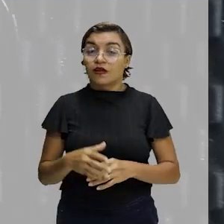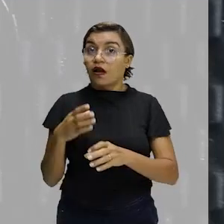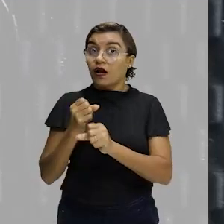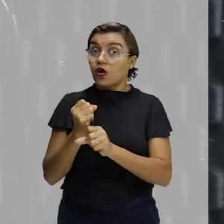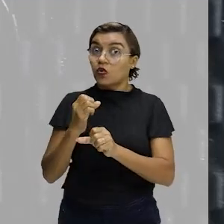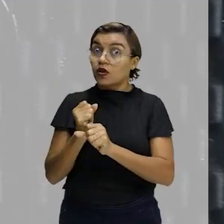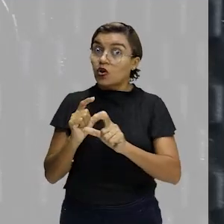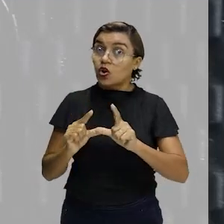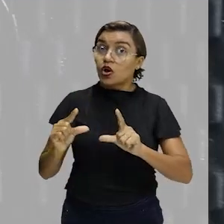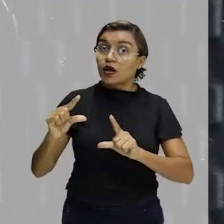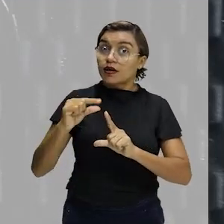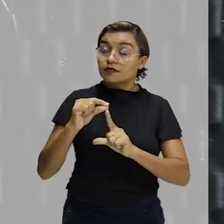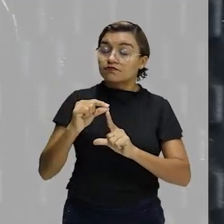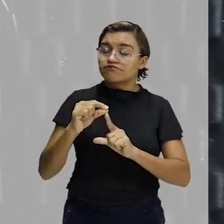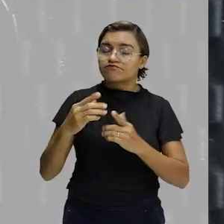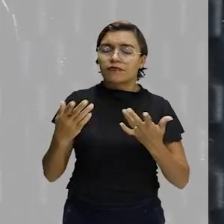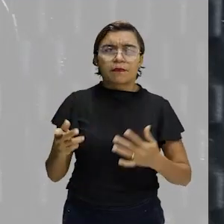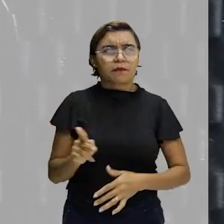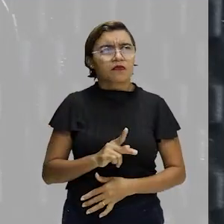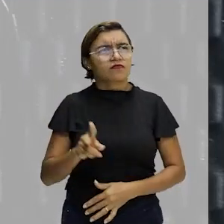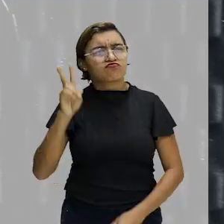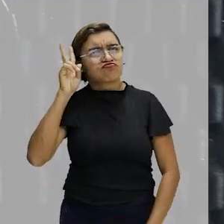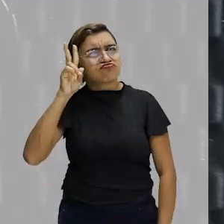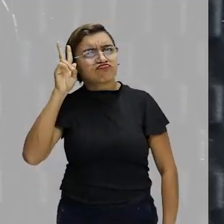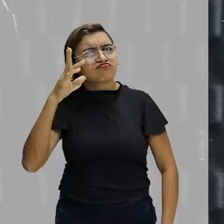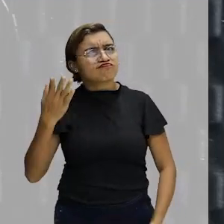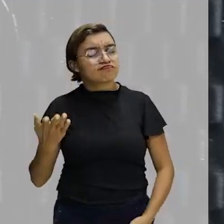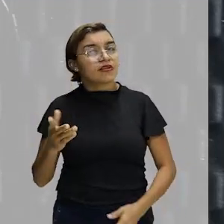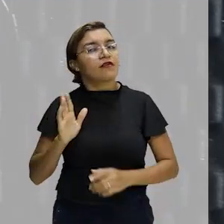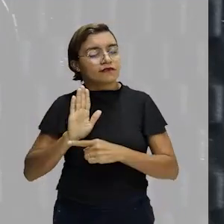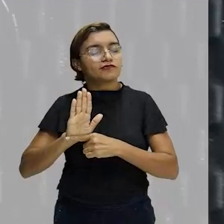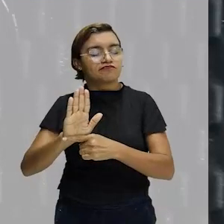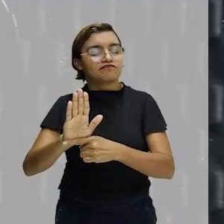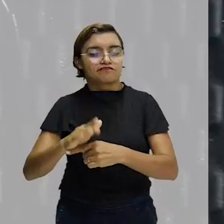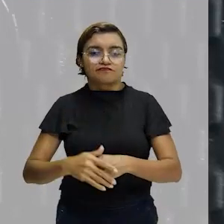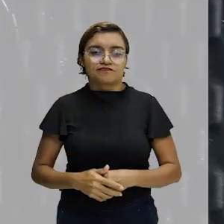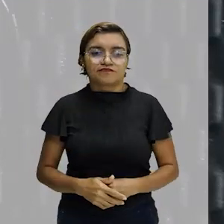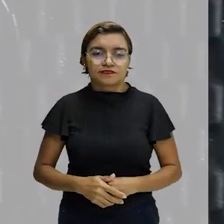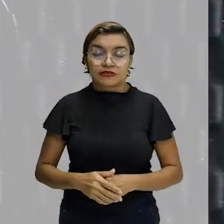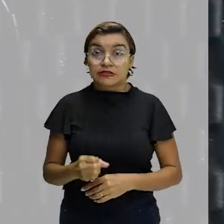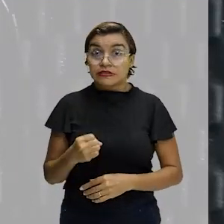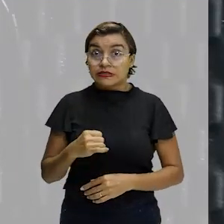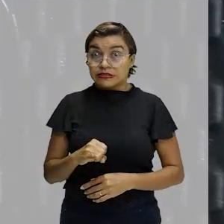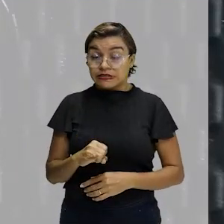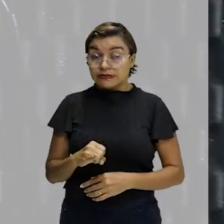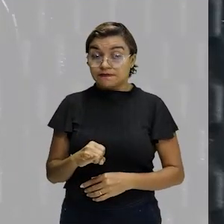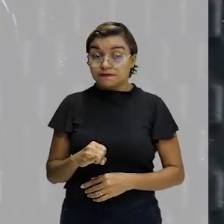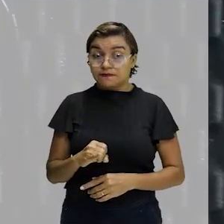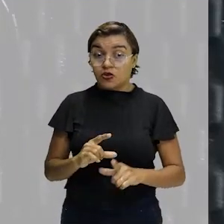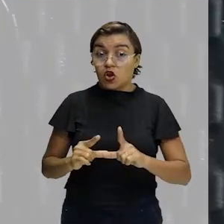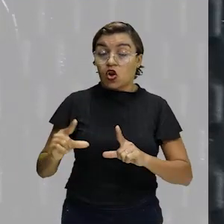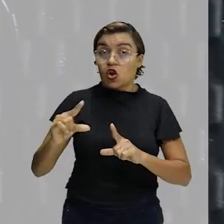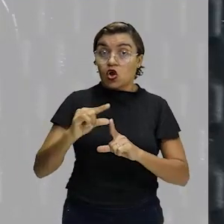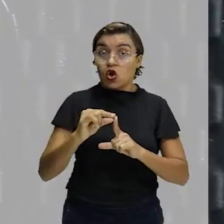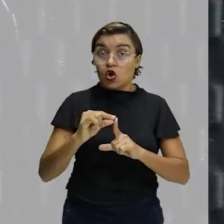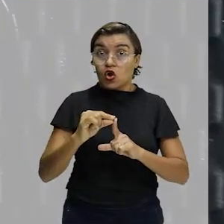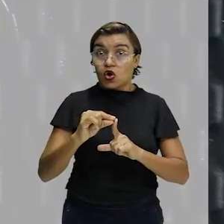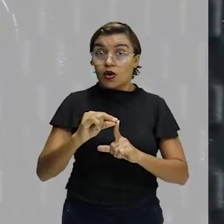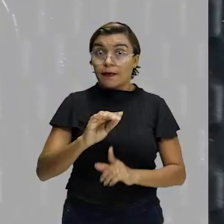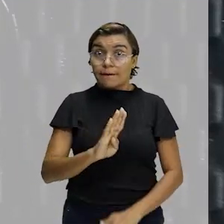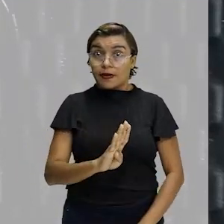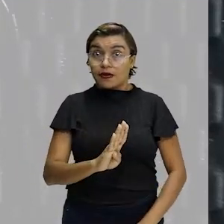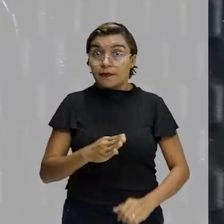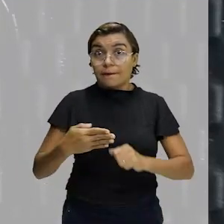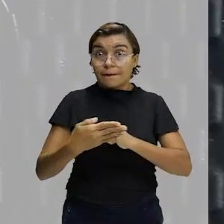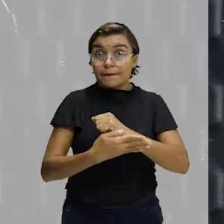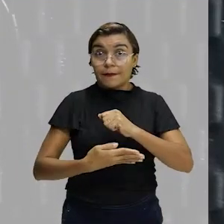calculando o logaritmo. Eita, Renata, não lembro. Eu vou te ajudar. Se eu digo que log de b na base A é igual a x, e